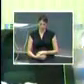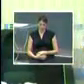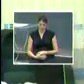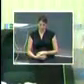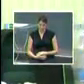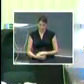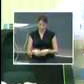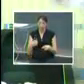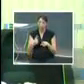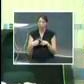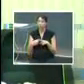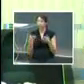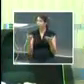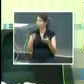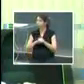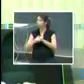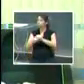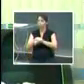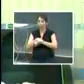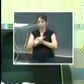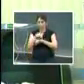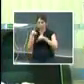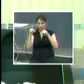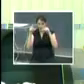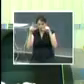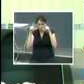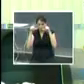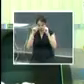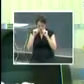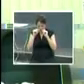Por isso, nessa noite, feche os teus olhos.